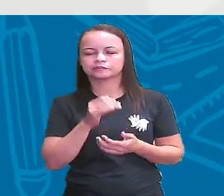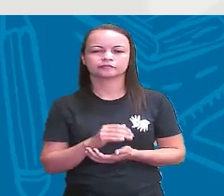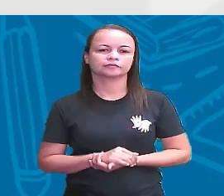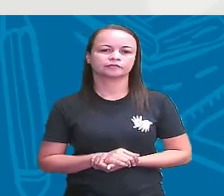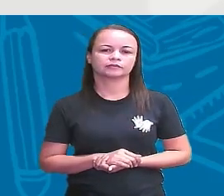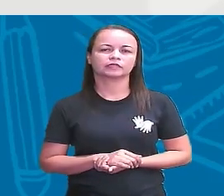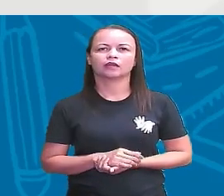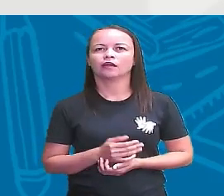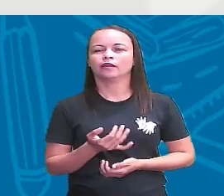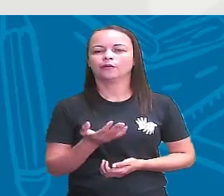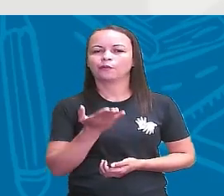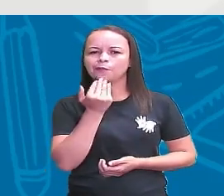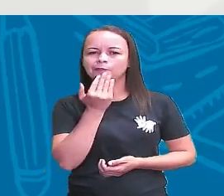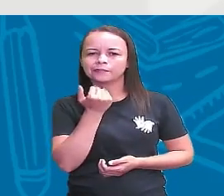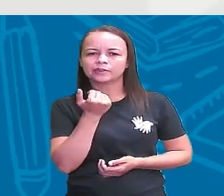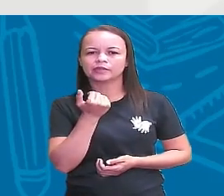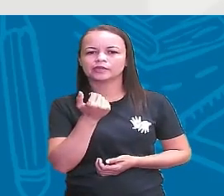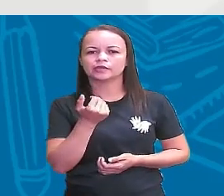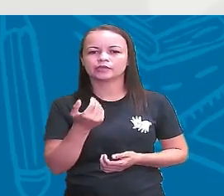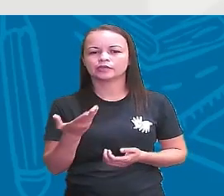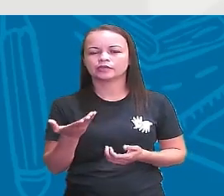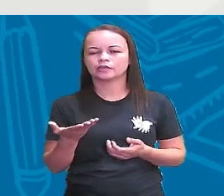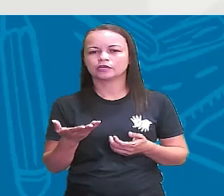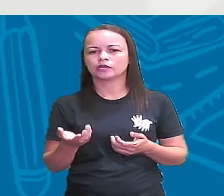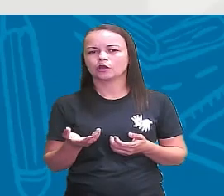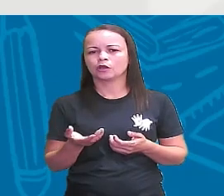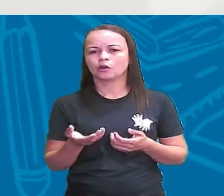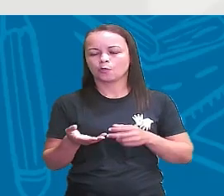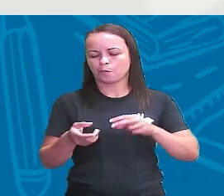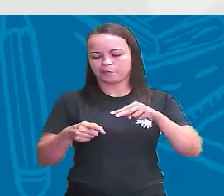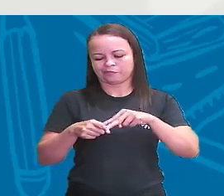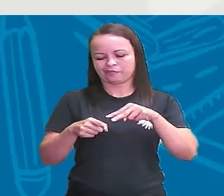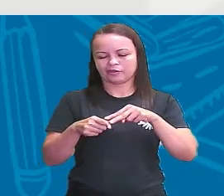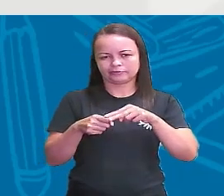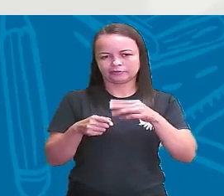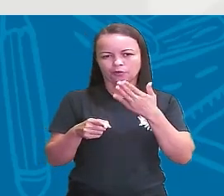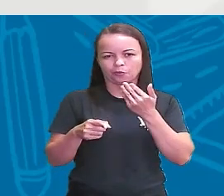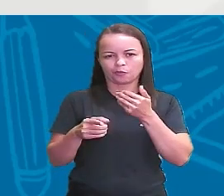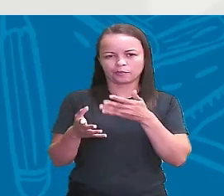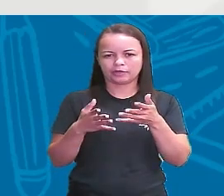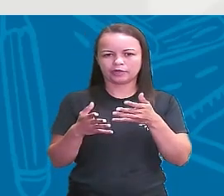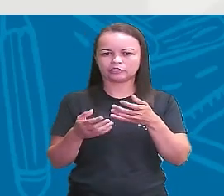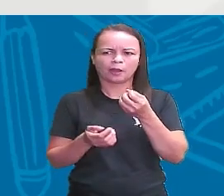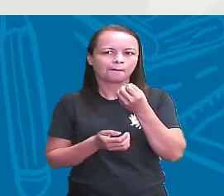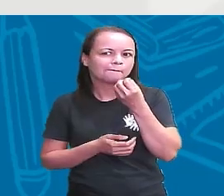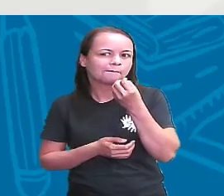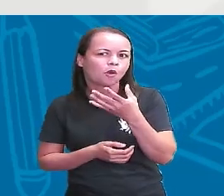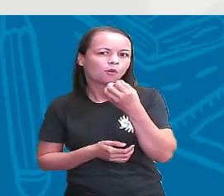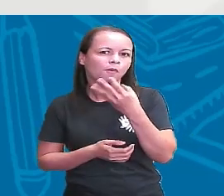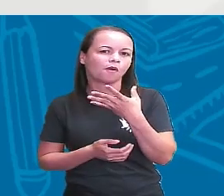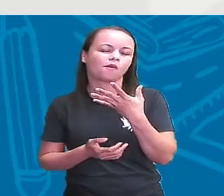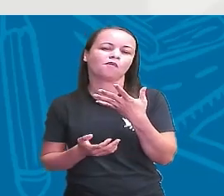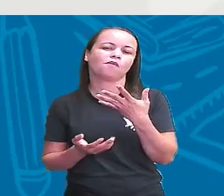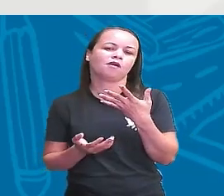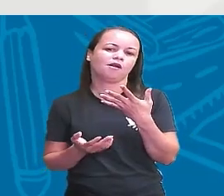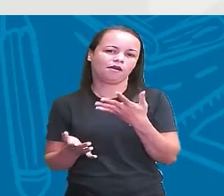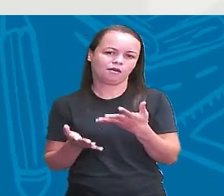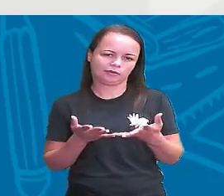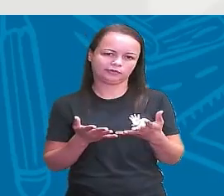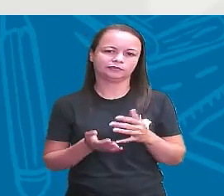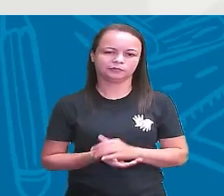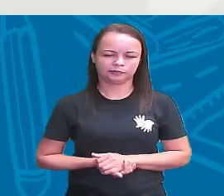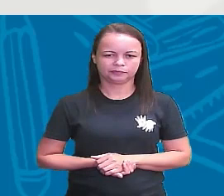eu comi uma pizza e estava muito rica. Ou seja, a pizza